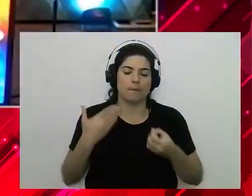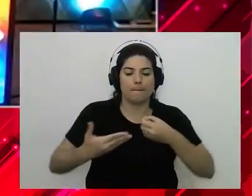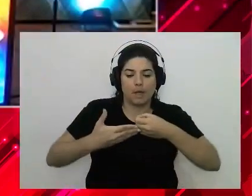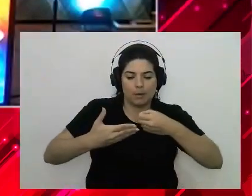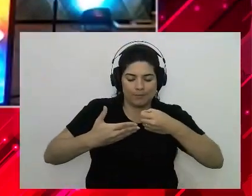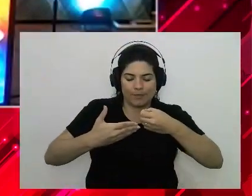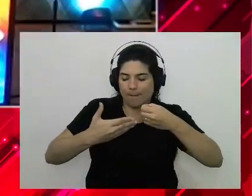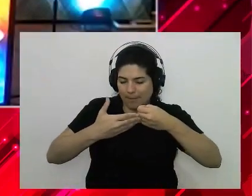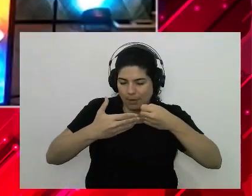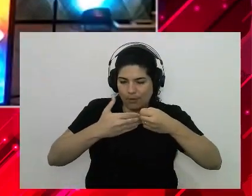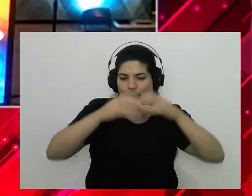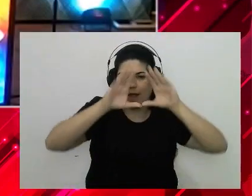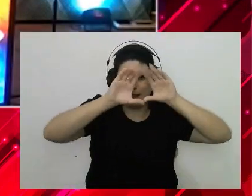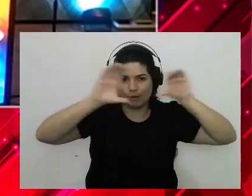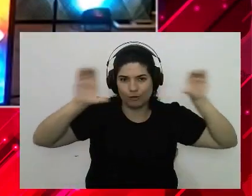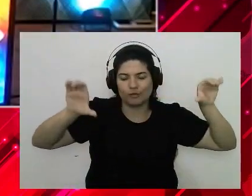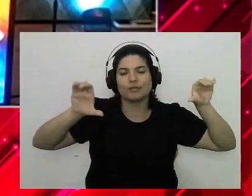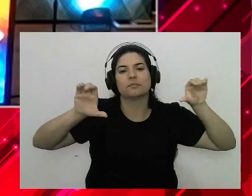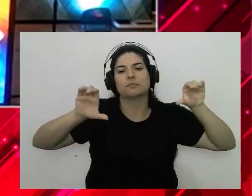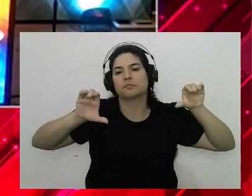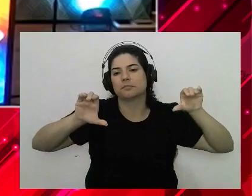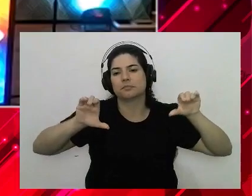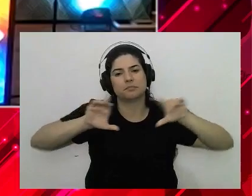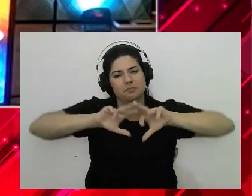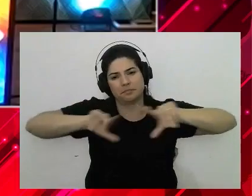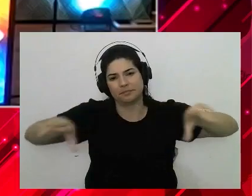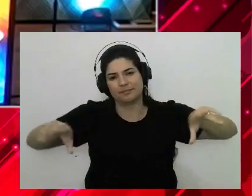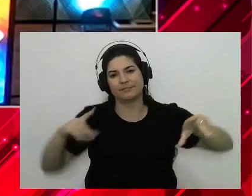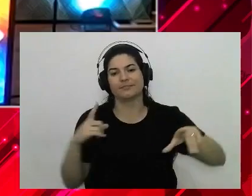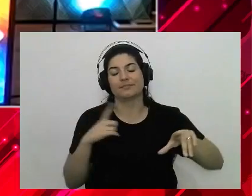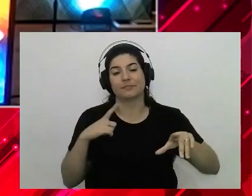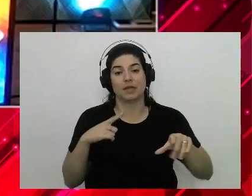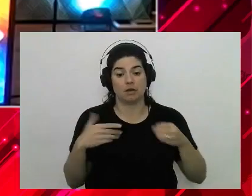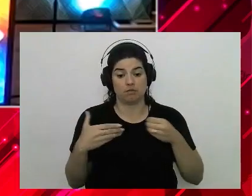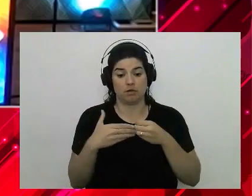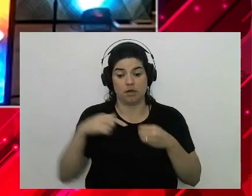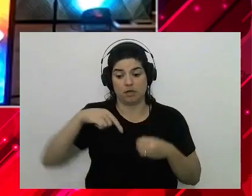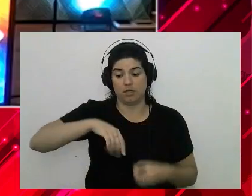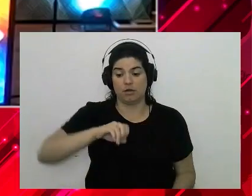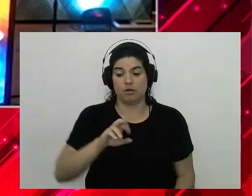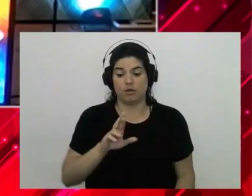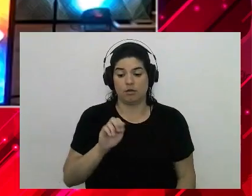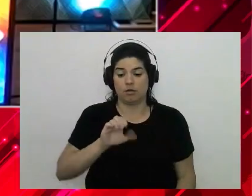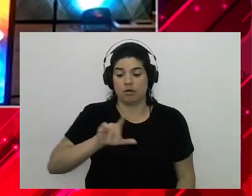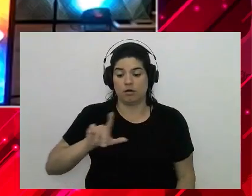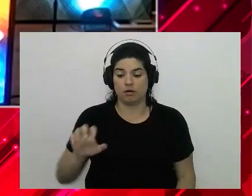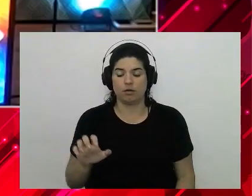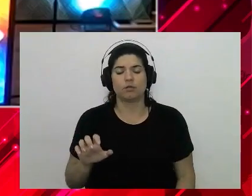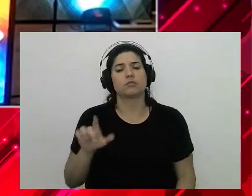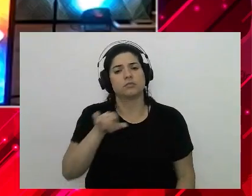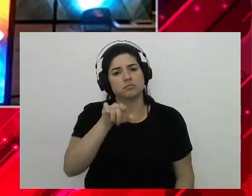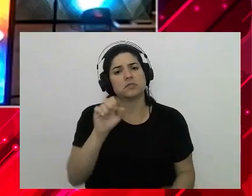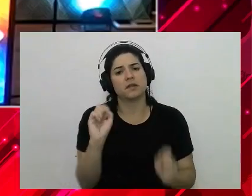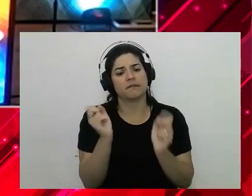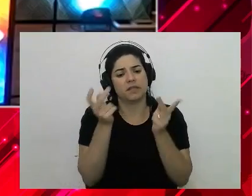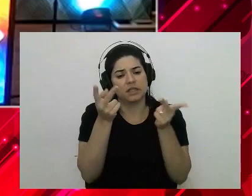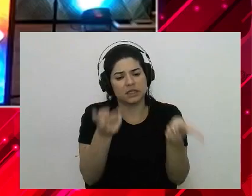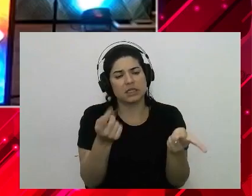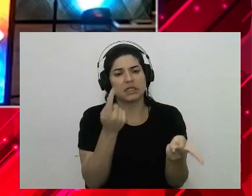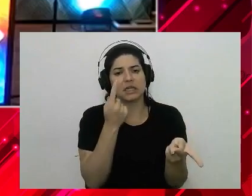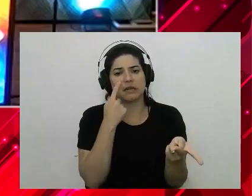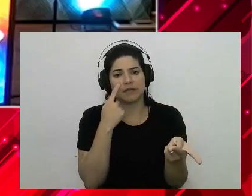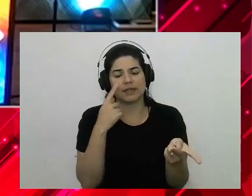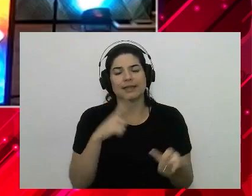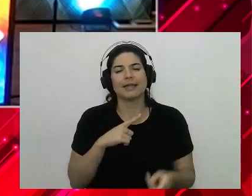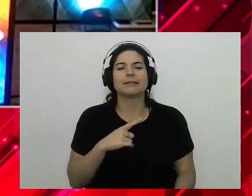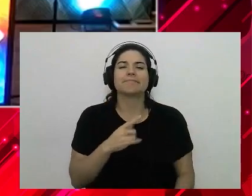A gente está à disposição. Eu e o Murilo, também aqui do meu time, a gente está aqui no stand da Oracle. Vão lá, visitem. Tem lá o nosso simulador de Fórmula 1. A gente